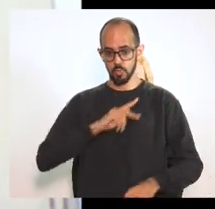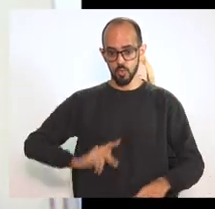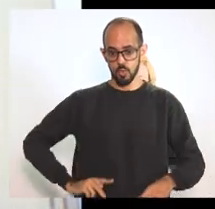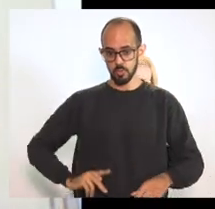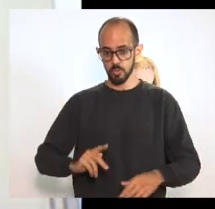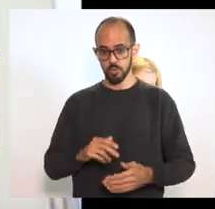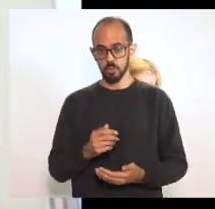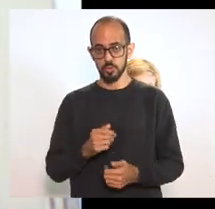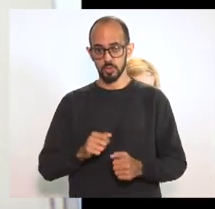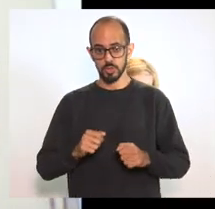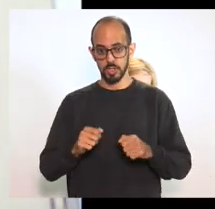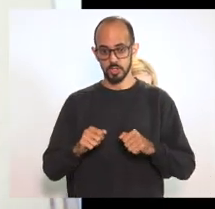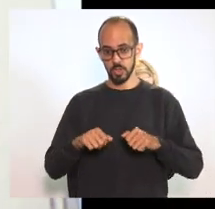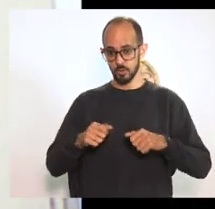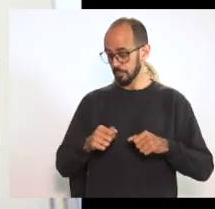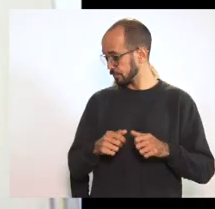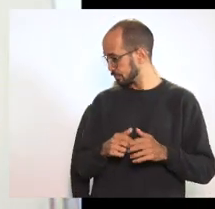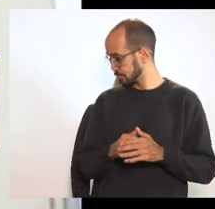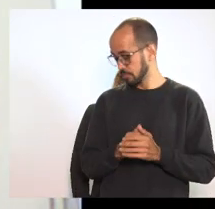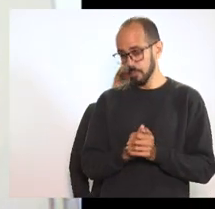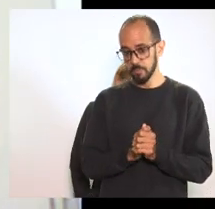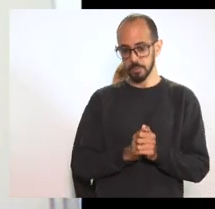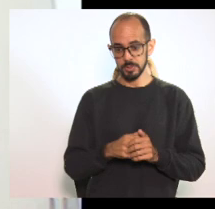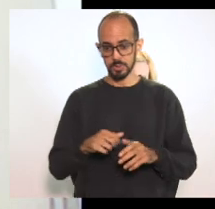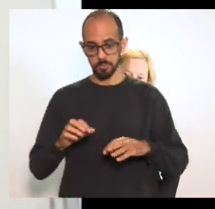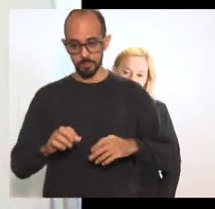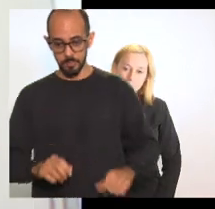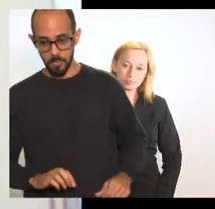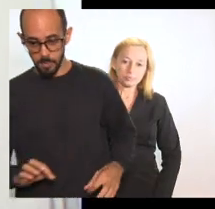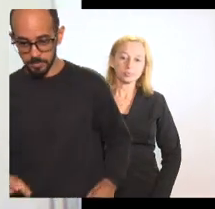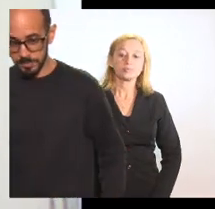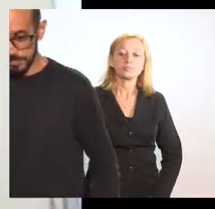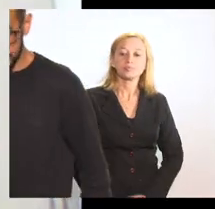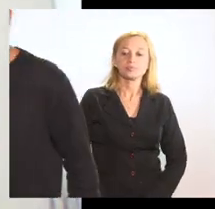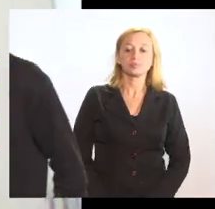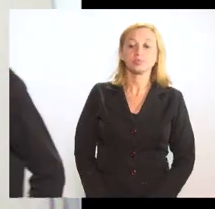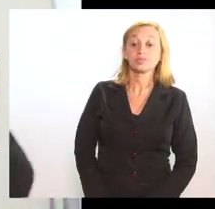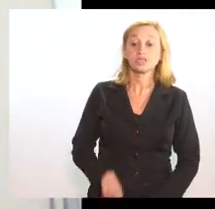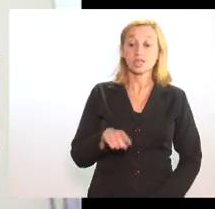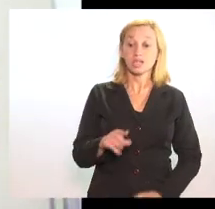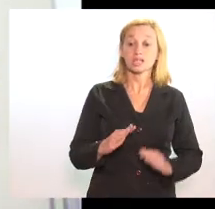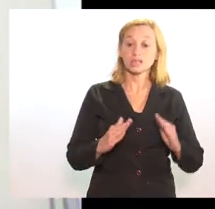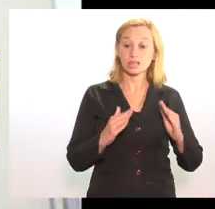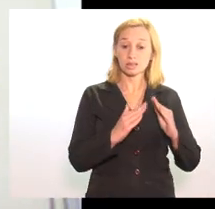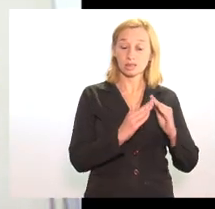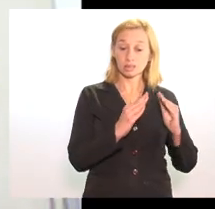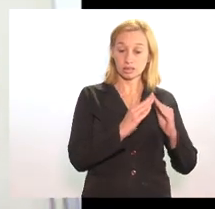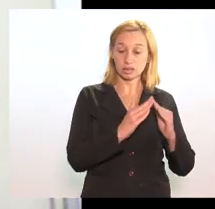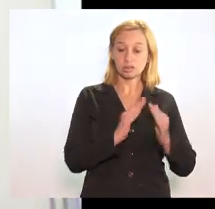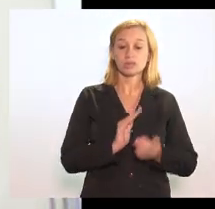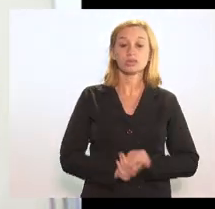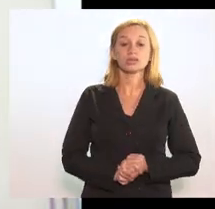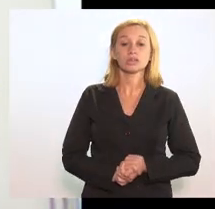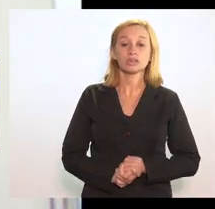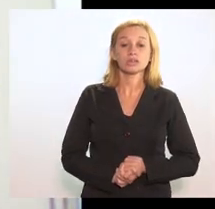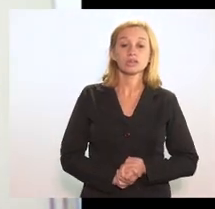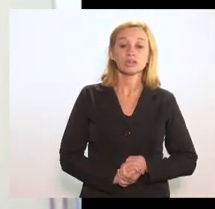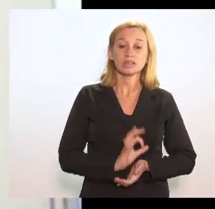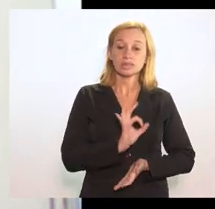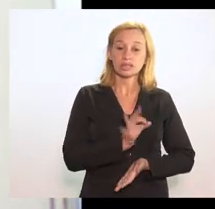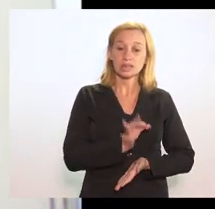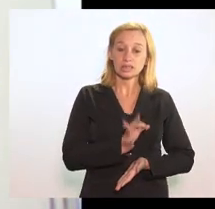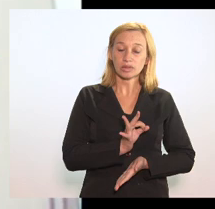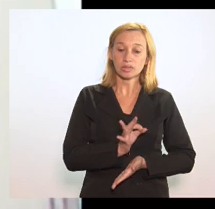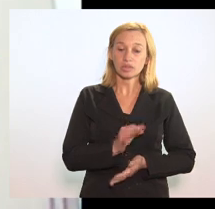de interesse social. Esse projeto dá um recorte de que esses imóveis sejam destinados prioritariamente